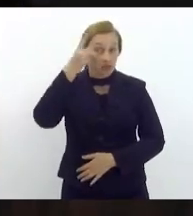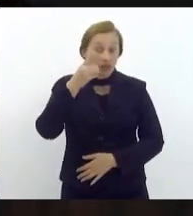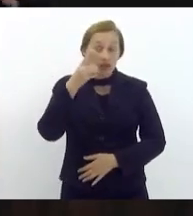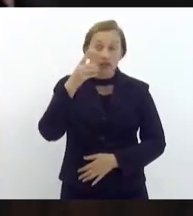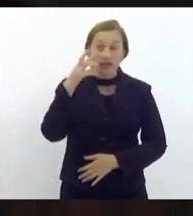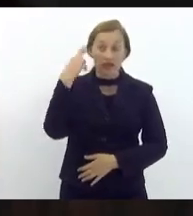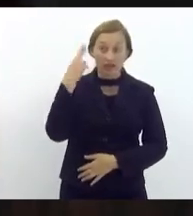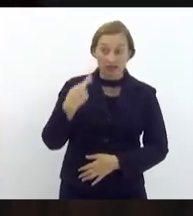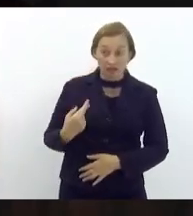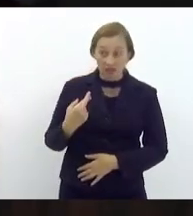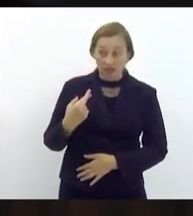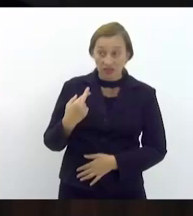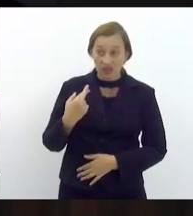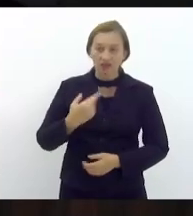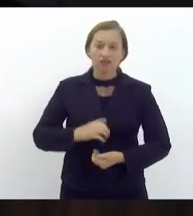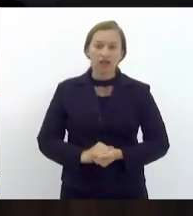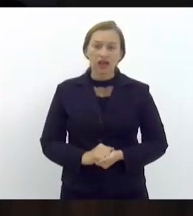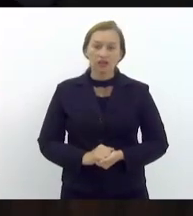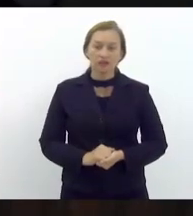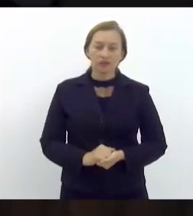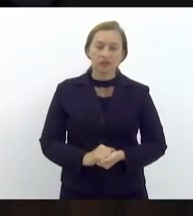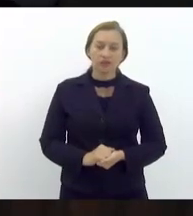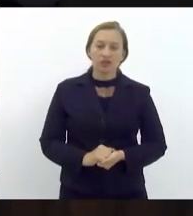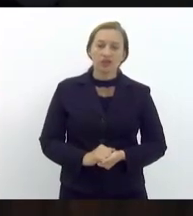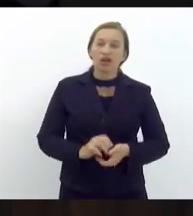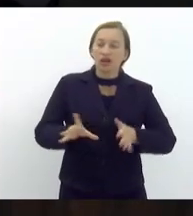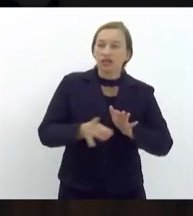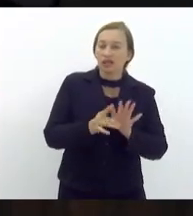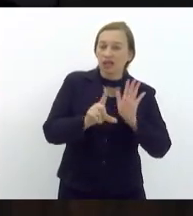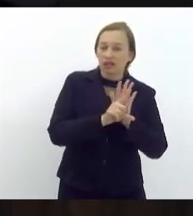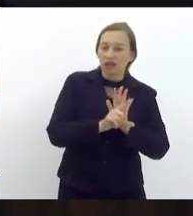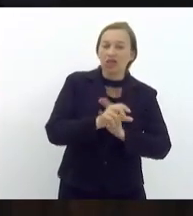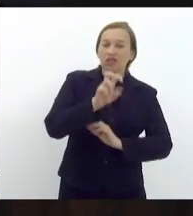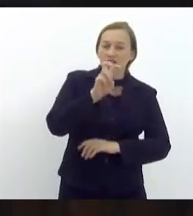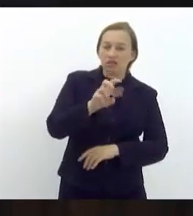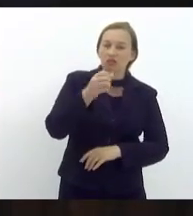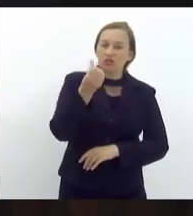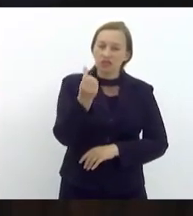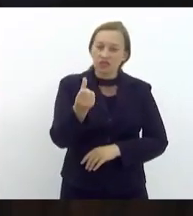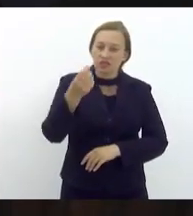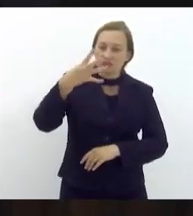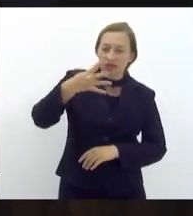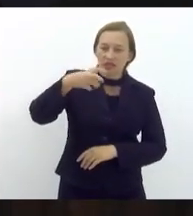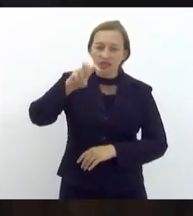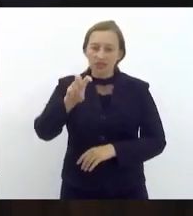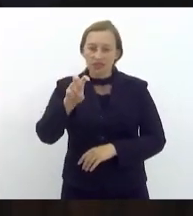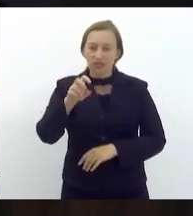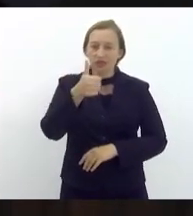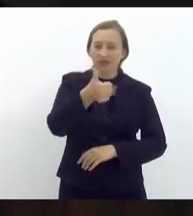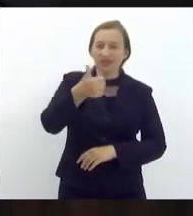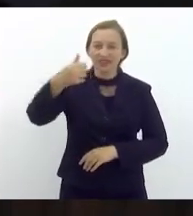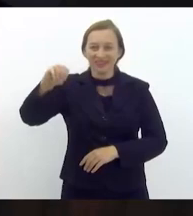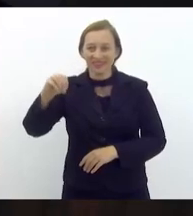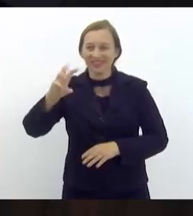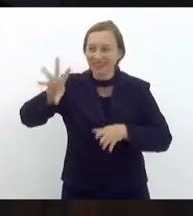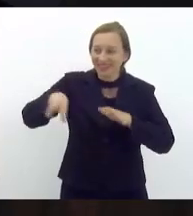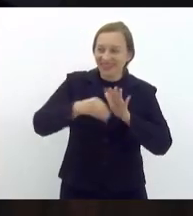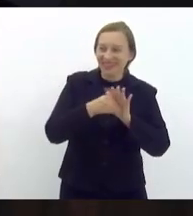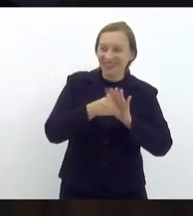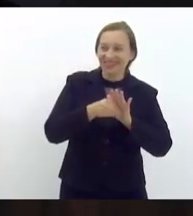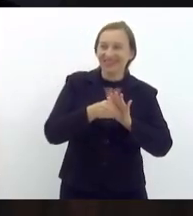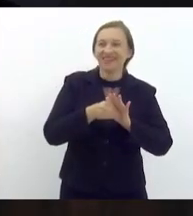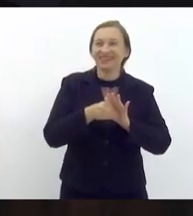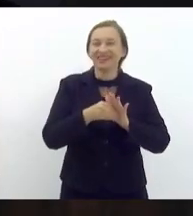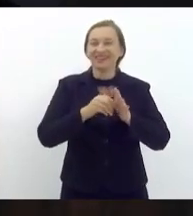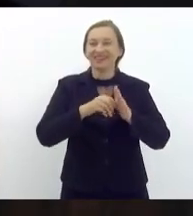Renata Souza que altera o anexo da lei 5.645 de 6 de janeiro 2010 para incluir no calendário